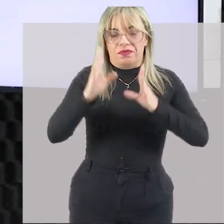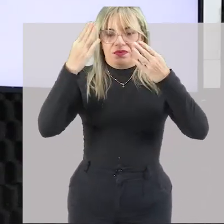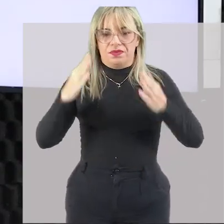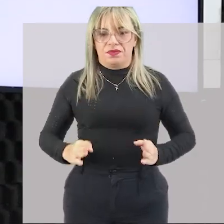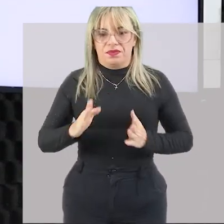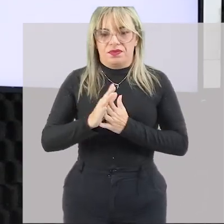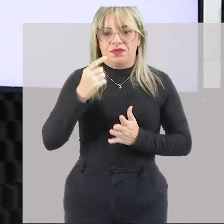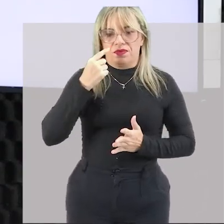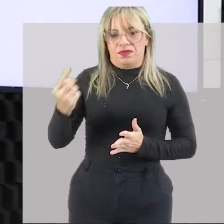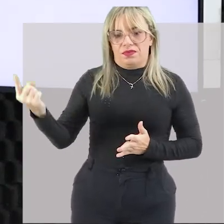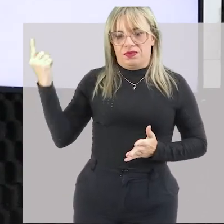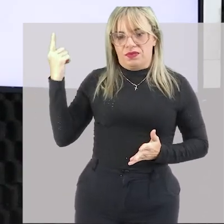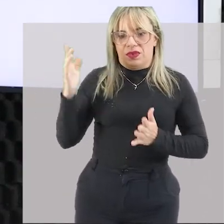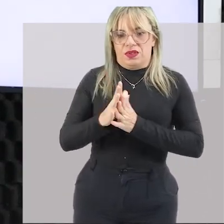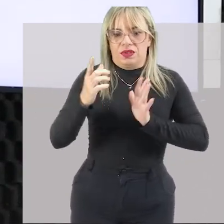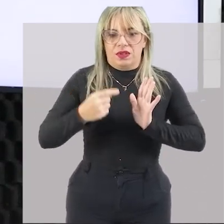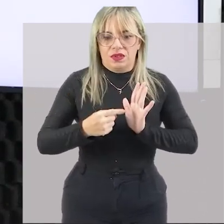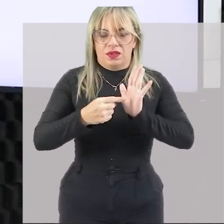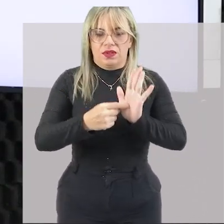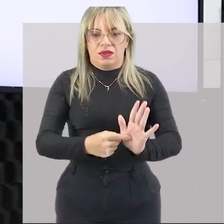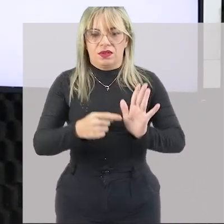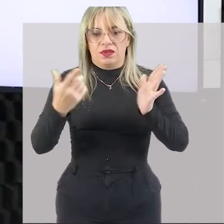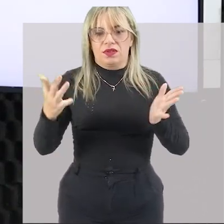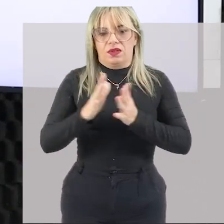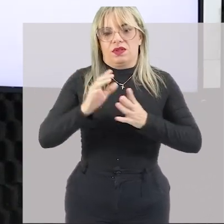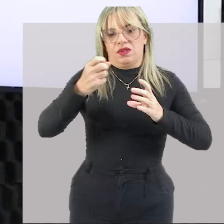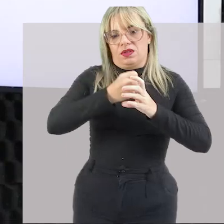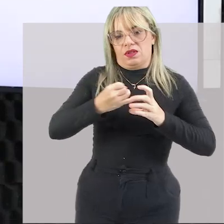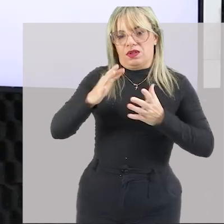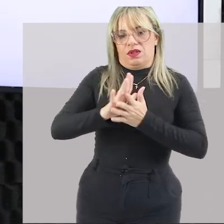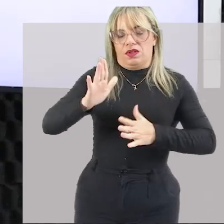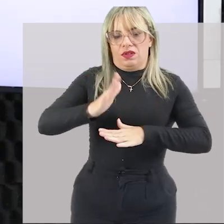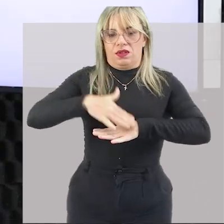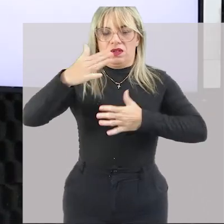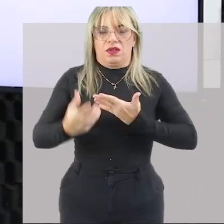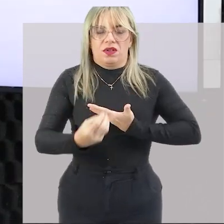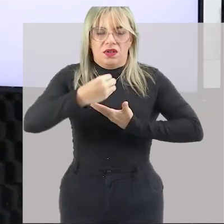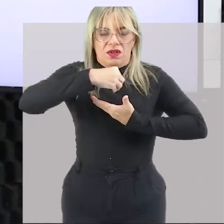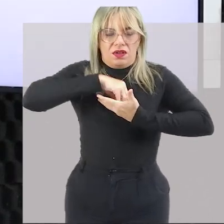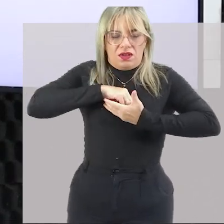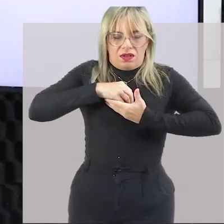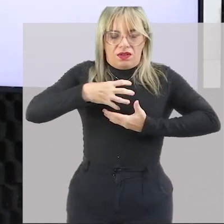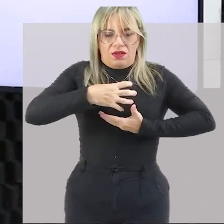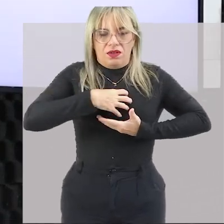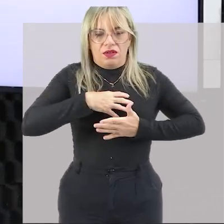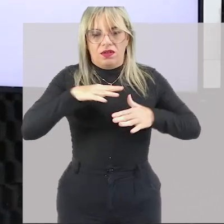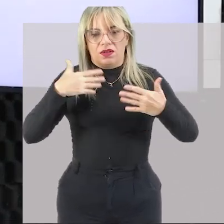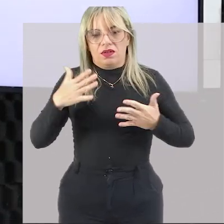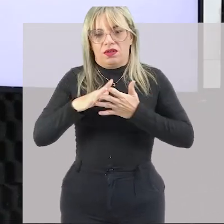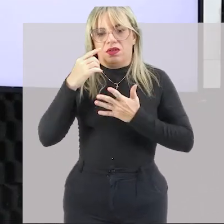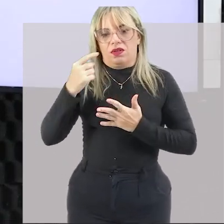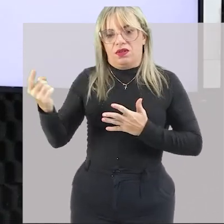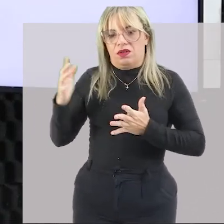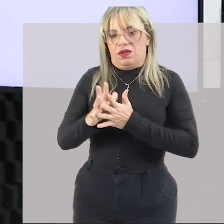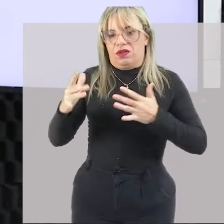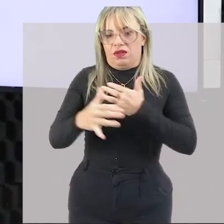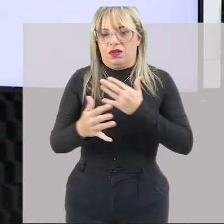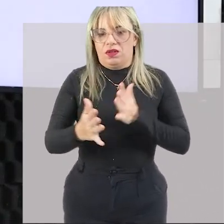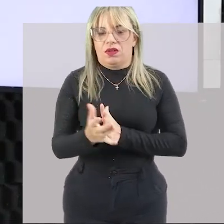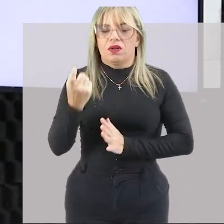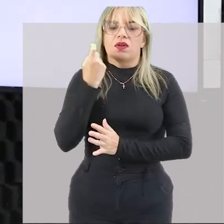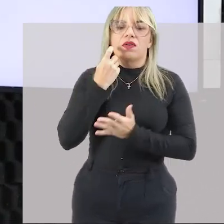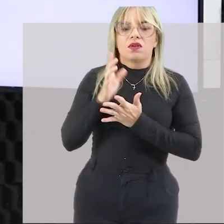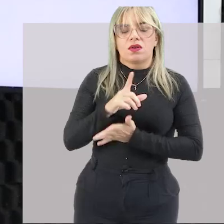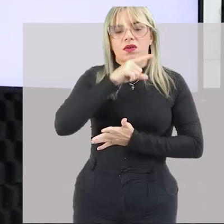Goeldi coloca isso, ele mesmo fala, né, aspectos mais internos, mais pessoais da sua obra, como cidades, peixes,